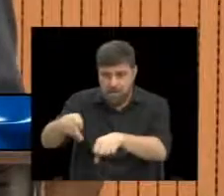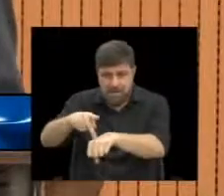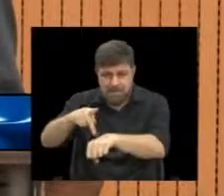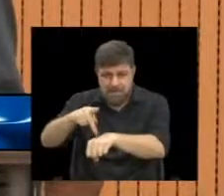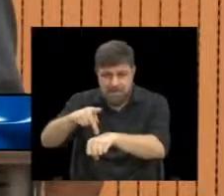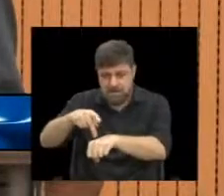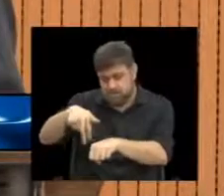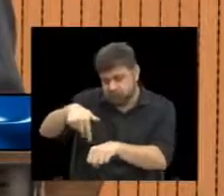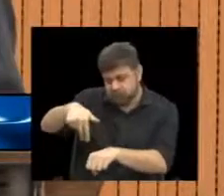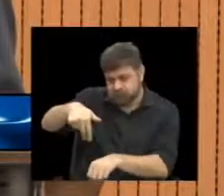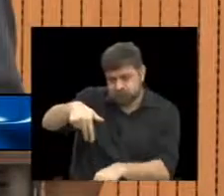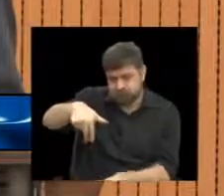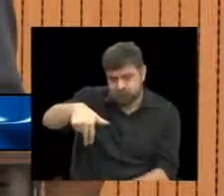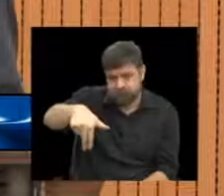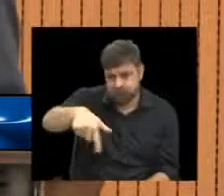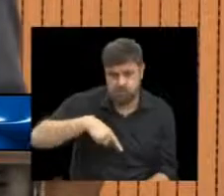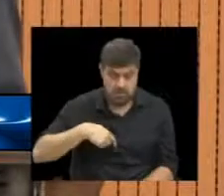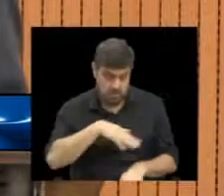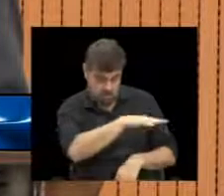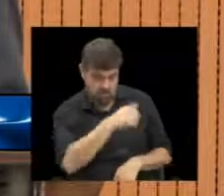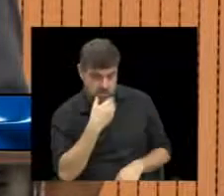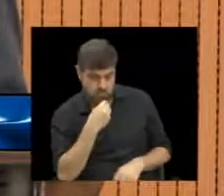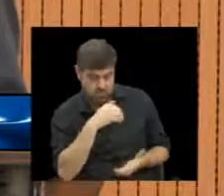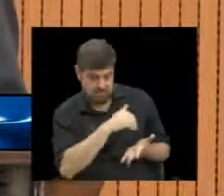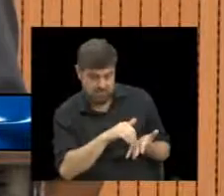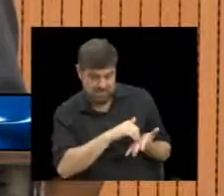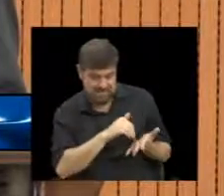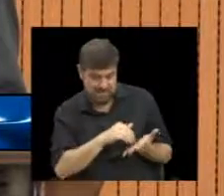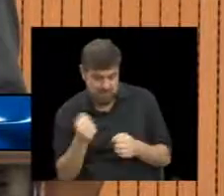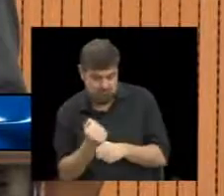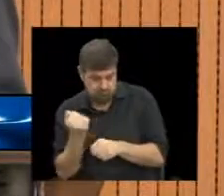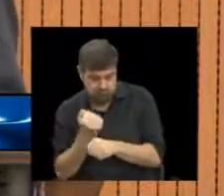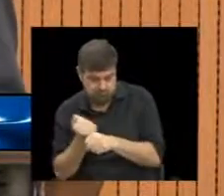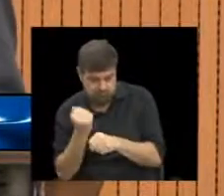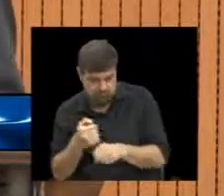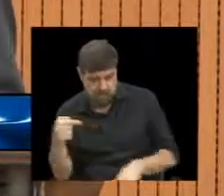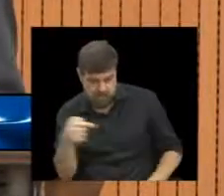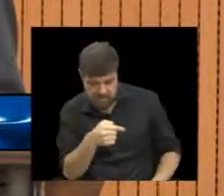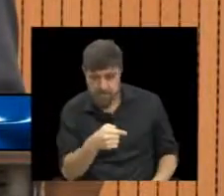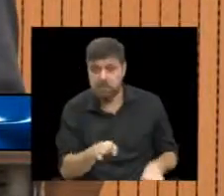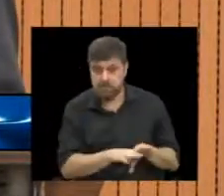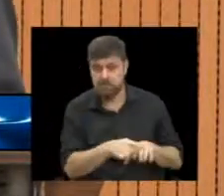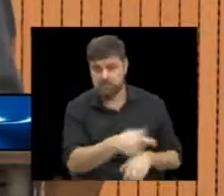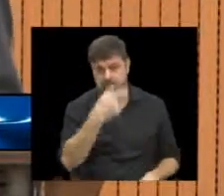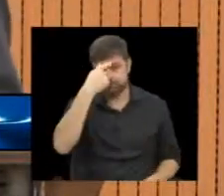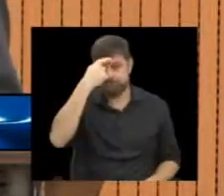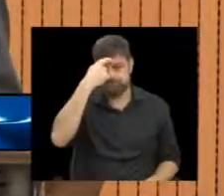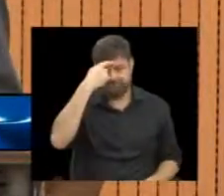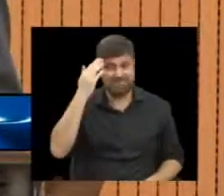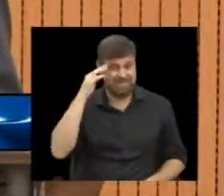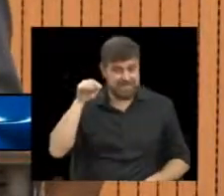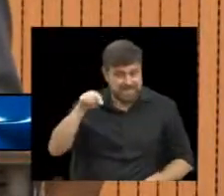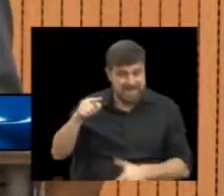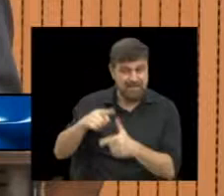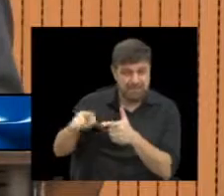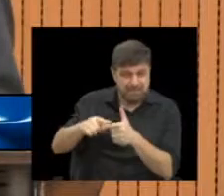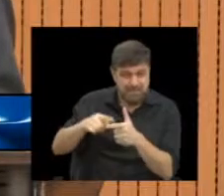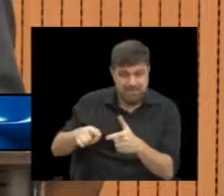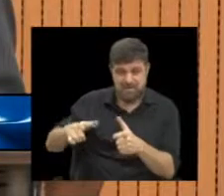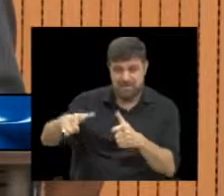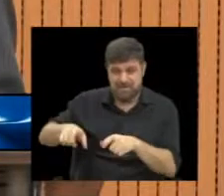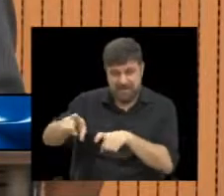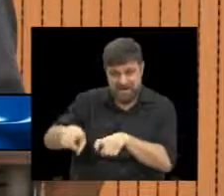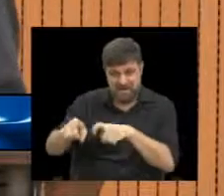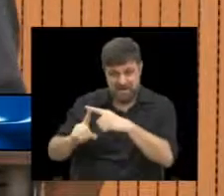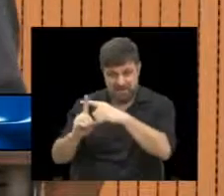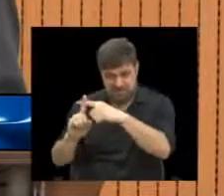estive conversando com o secretário Ernesto Paulela, ele também já está ciente do que está acontecendo, o Ernesto